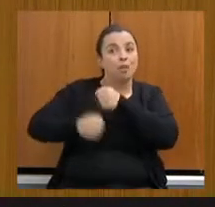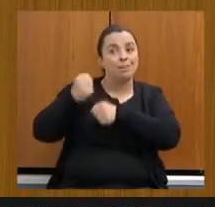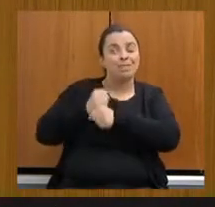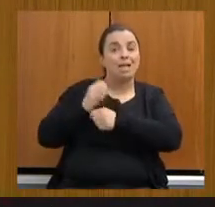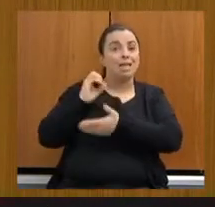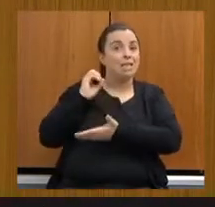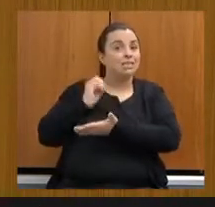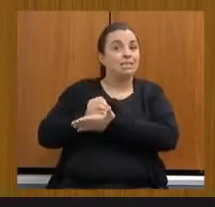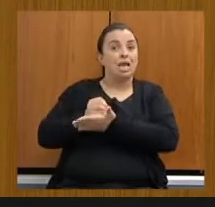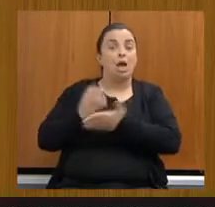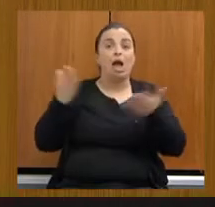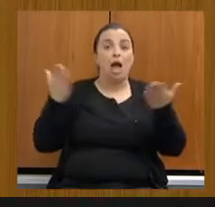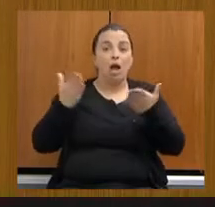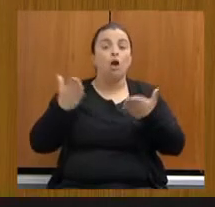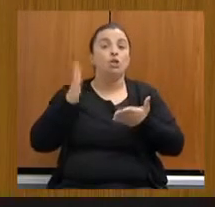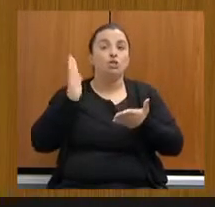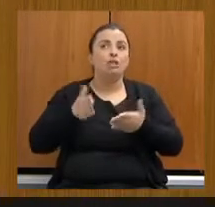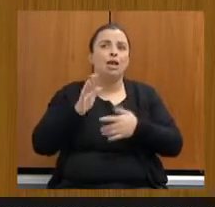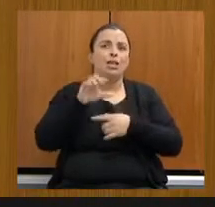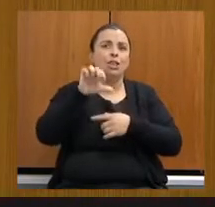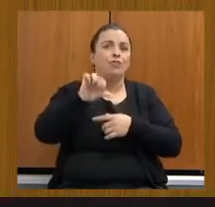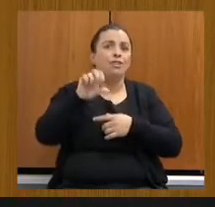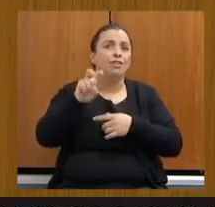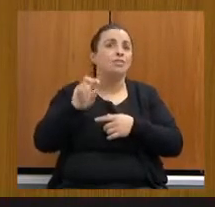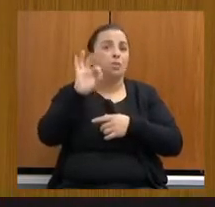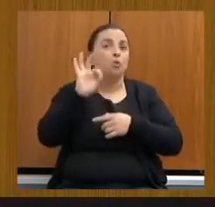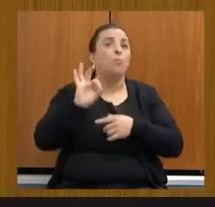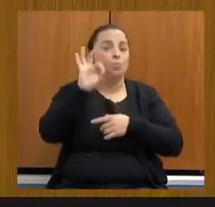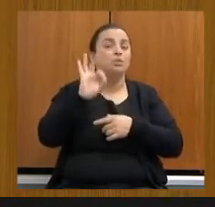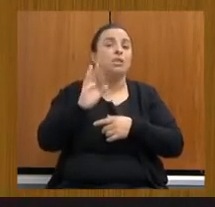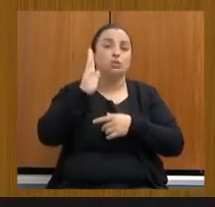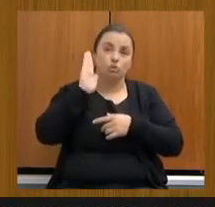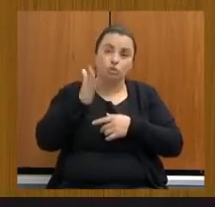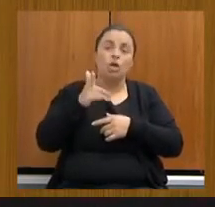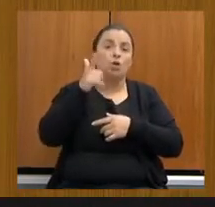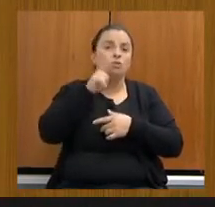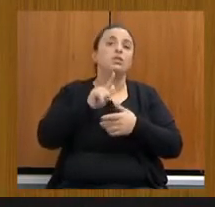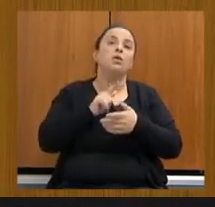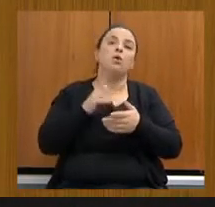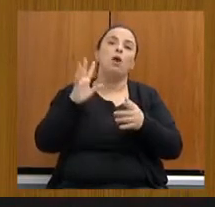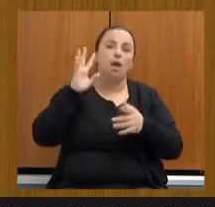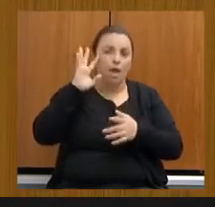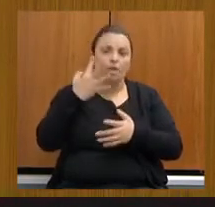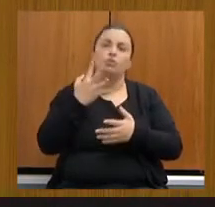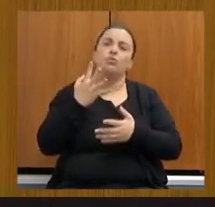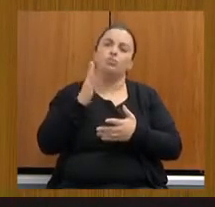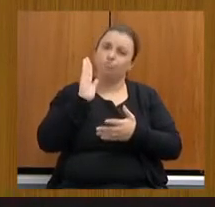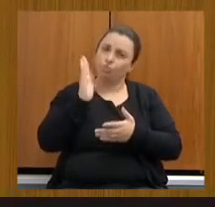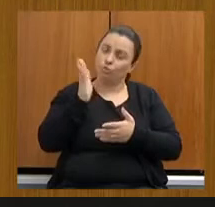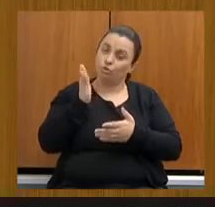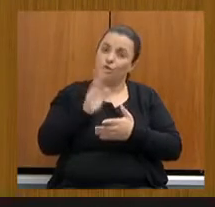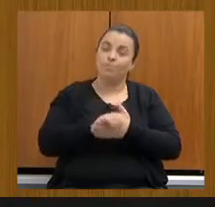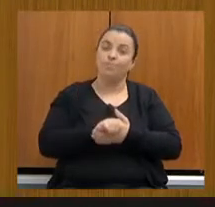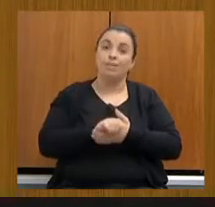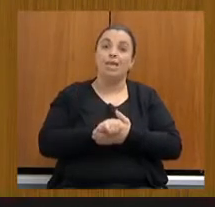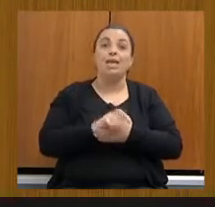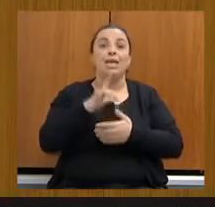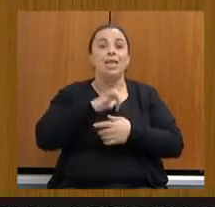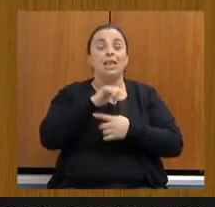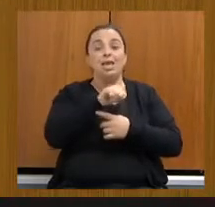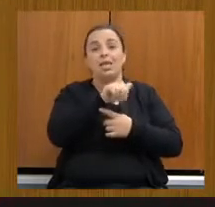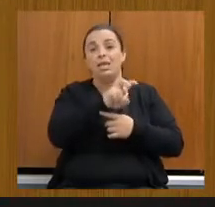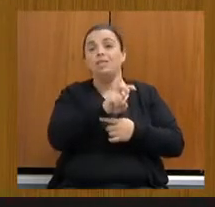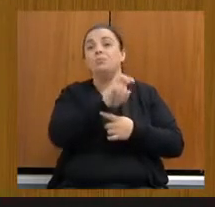aqui com noventa e cinco porcento problemas fundiários para execução dessas barragens resolvidos e quinze por cento e licenças